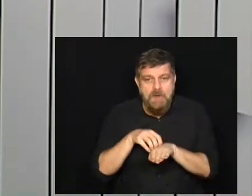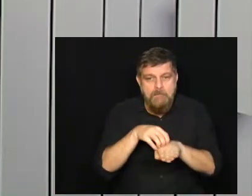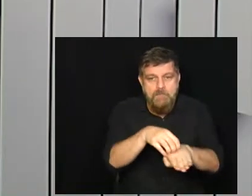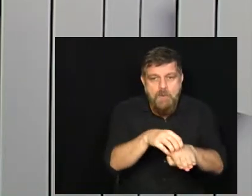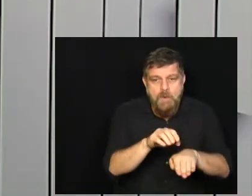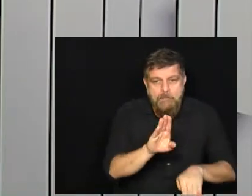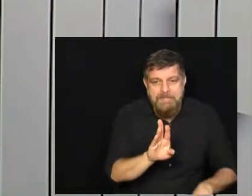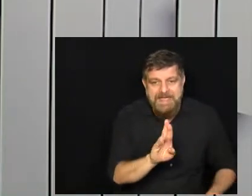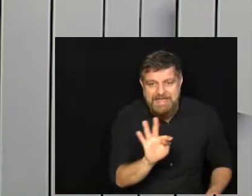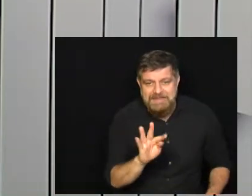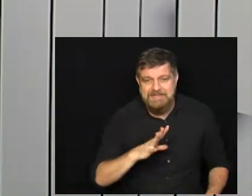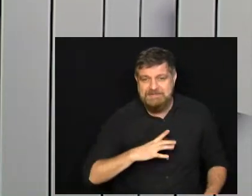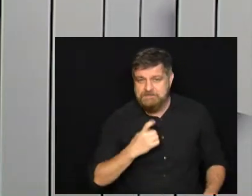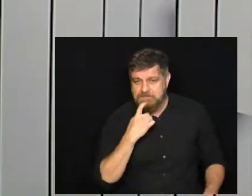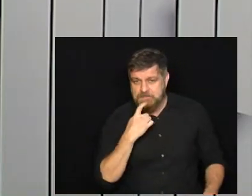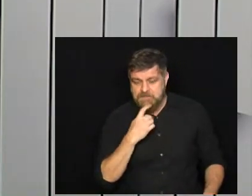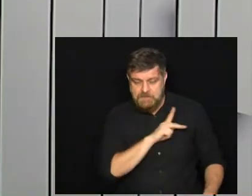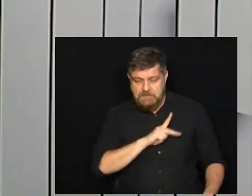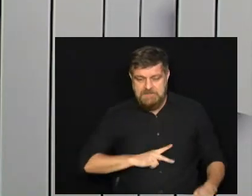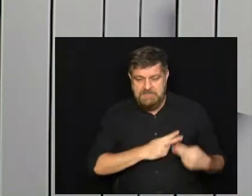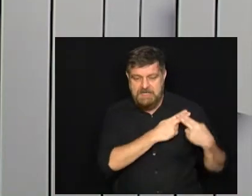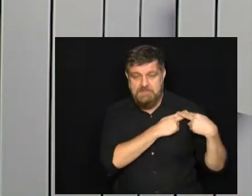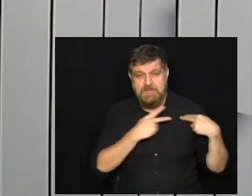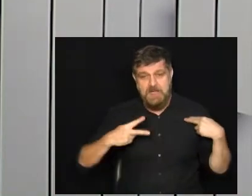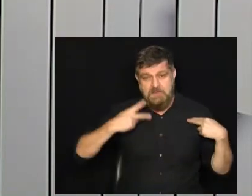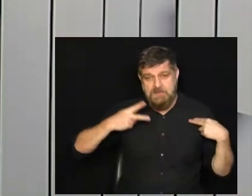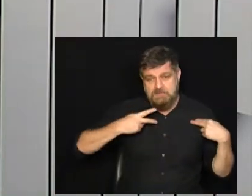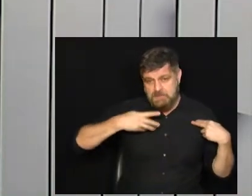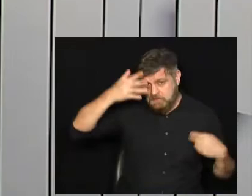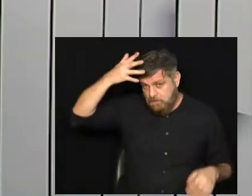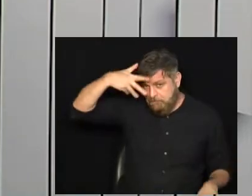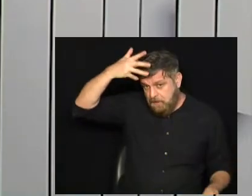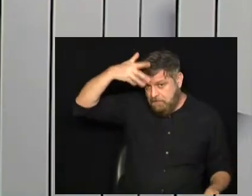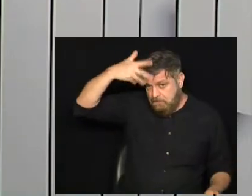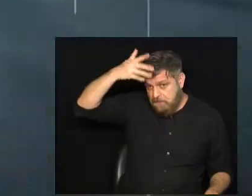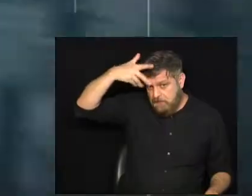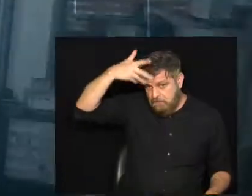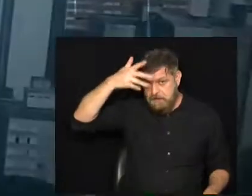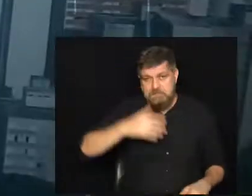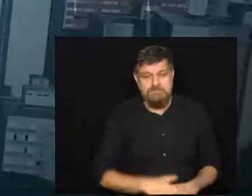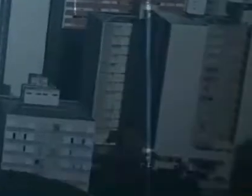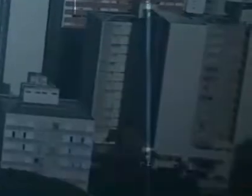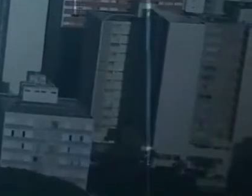de Campinas, com o presidente, o vereador Rodrigo da Farmadic.